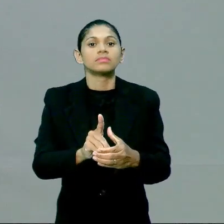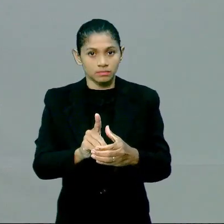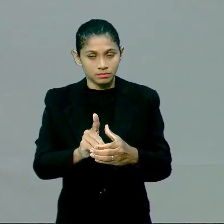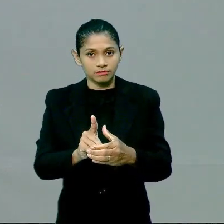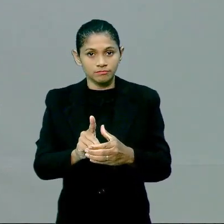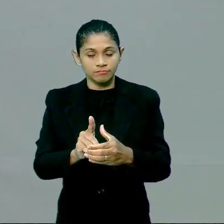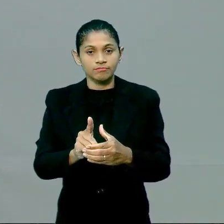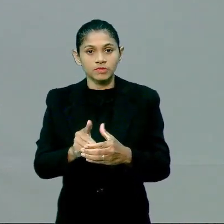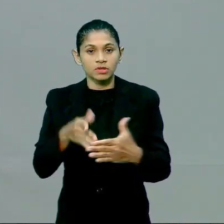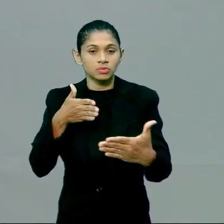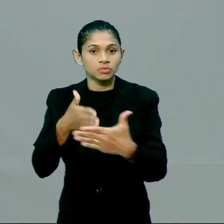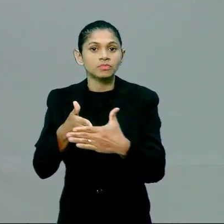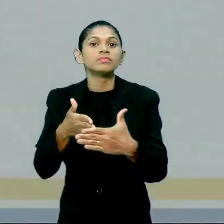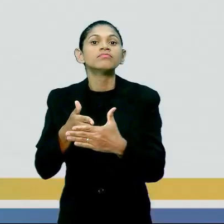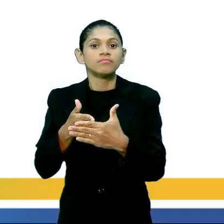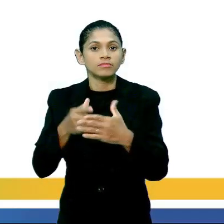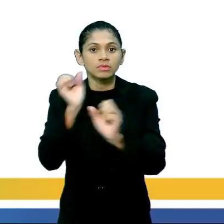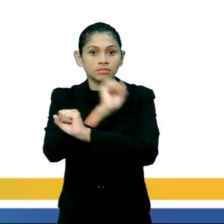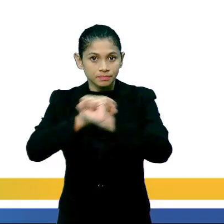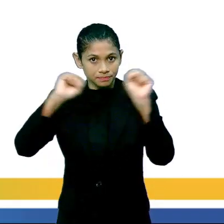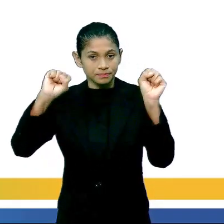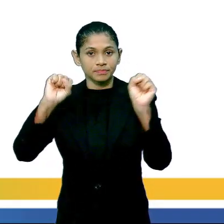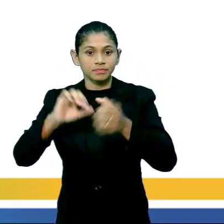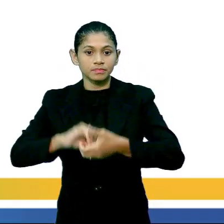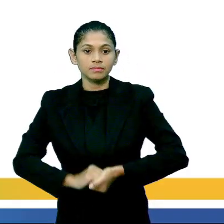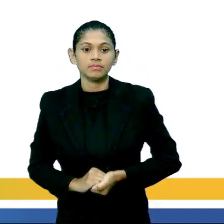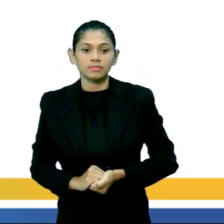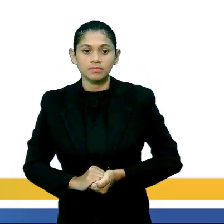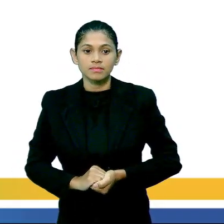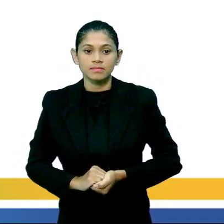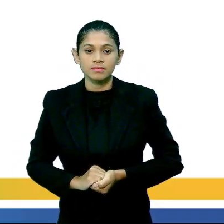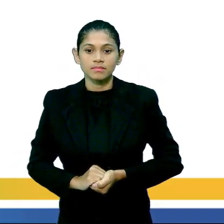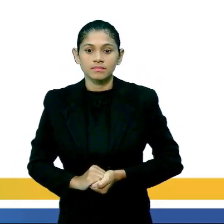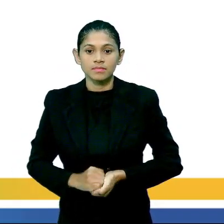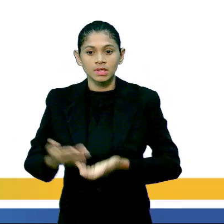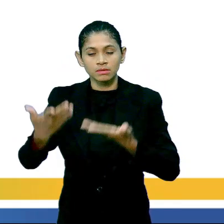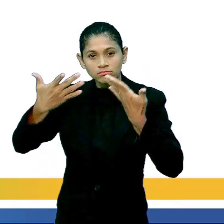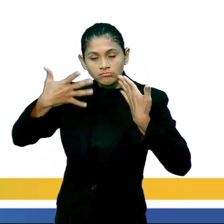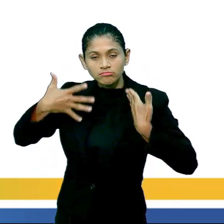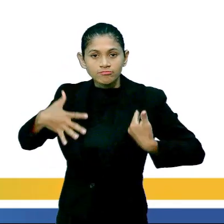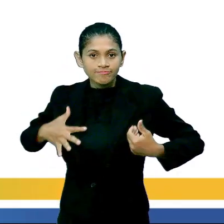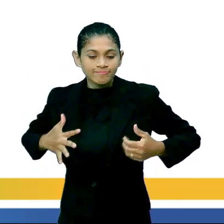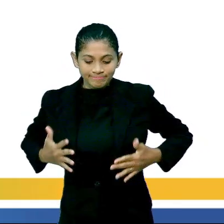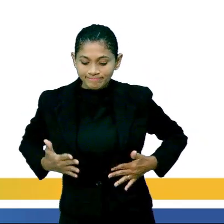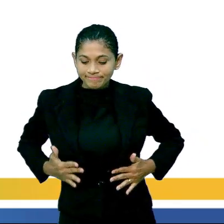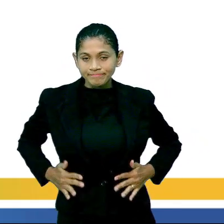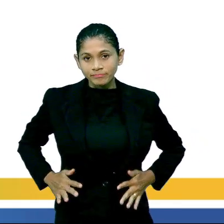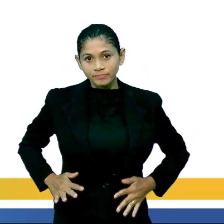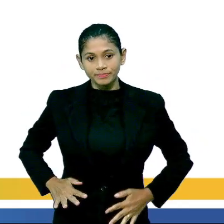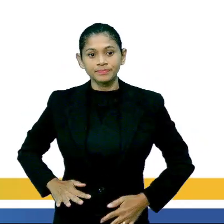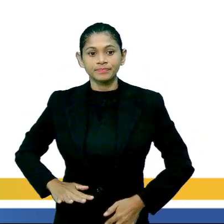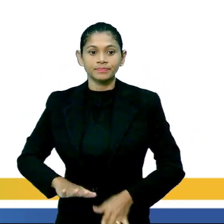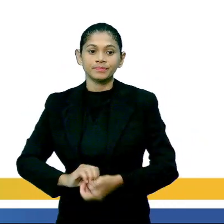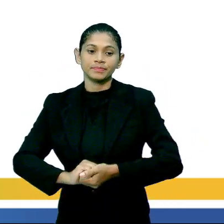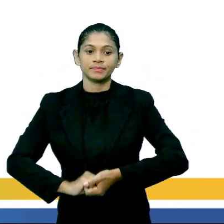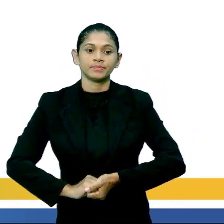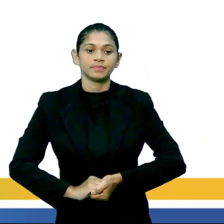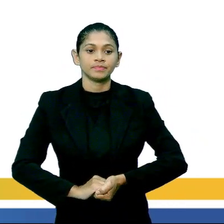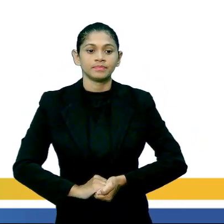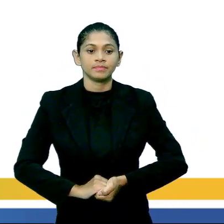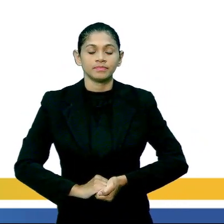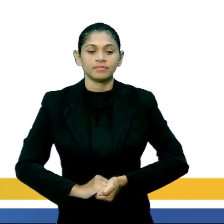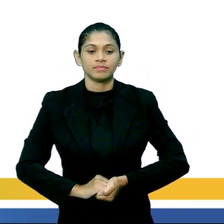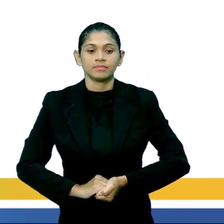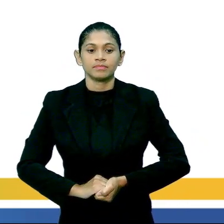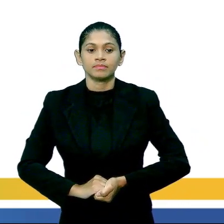de abolição da escravatura. Sensualismo velado e o exotismo também, mas